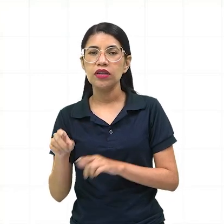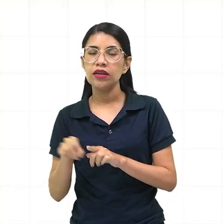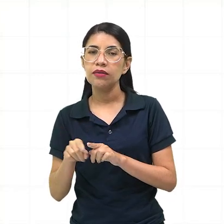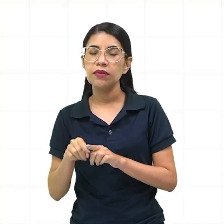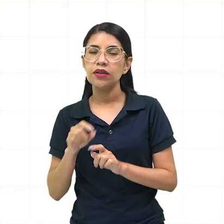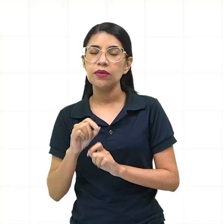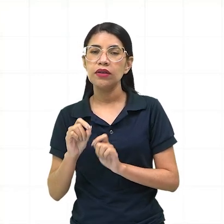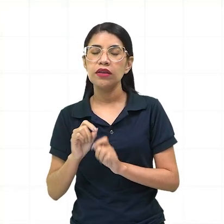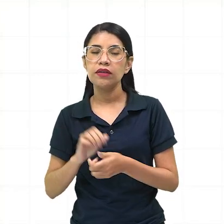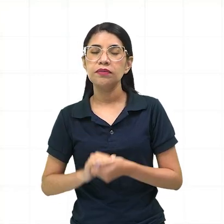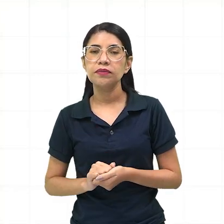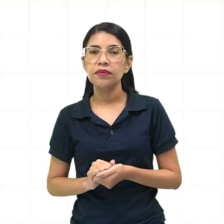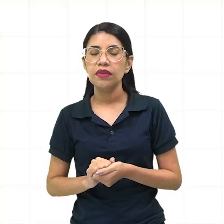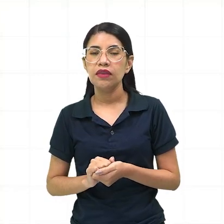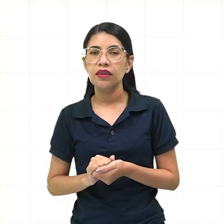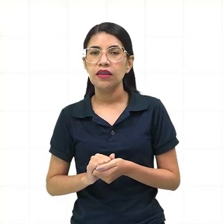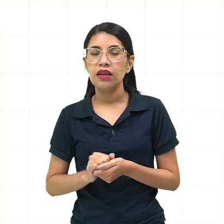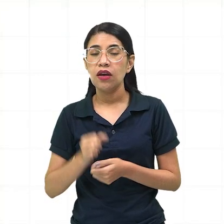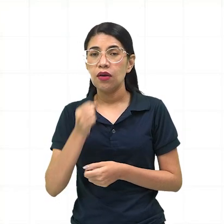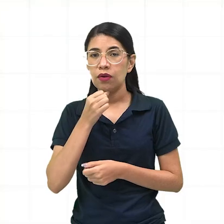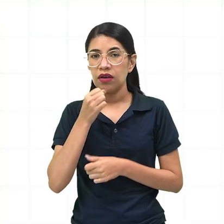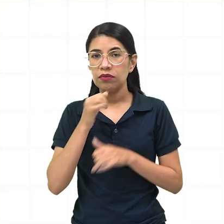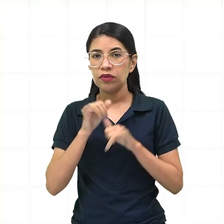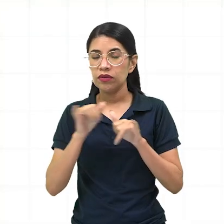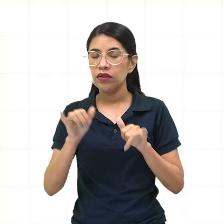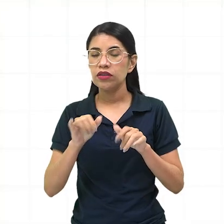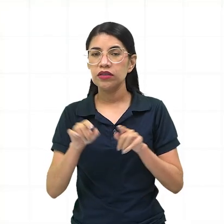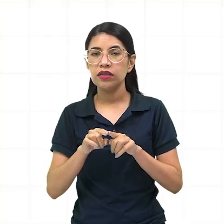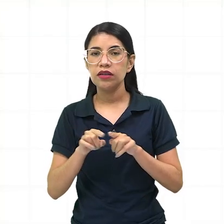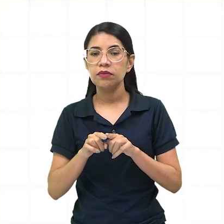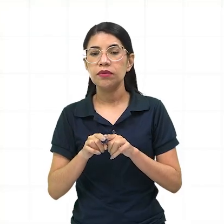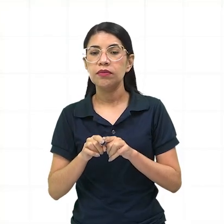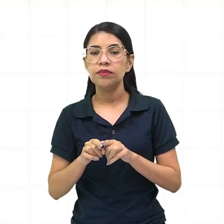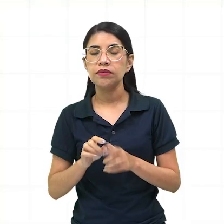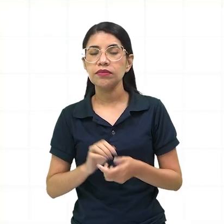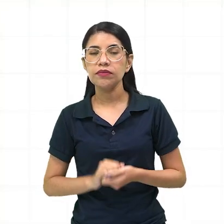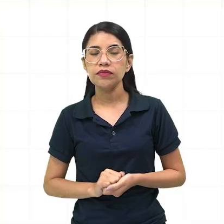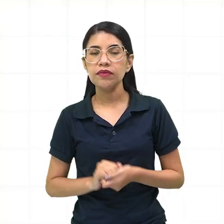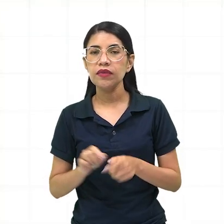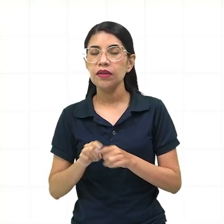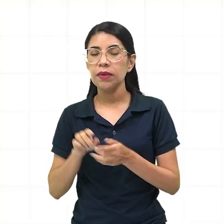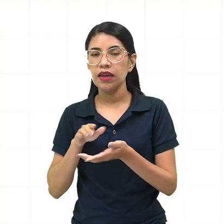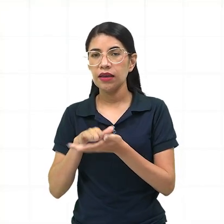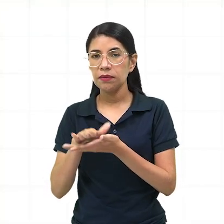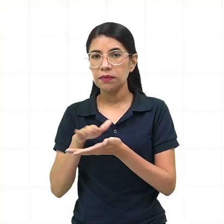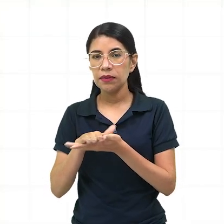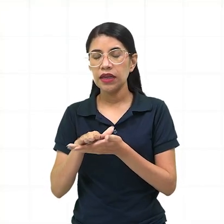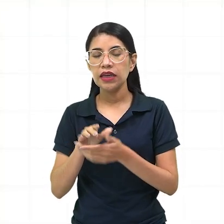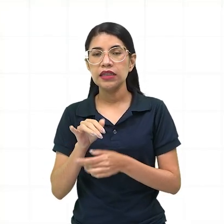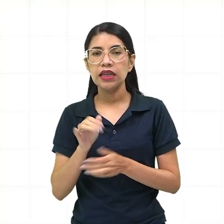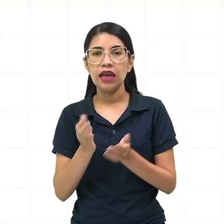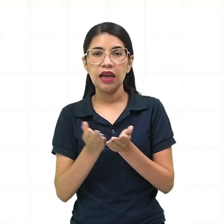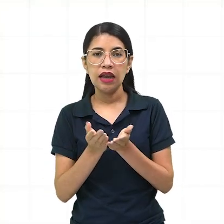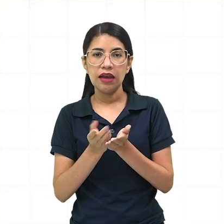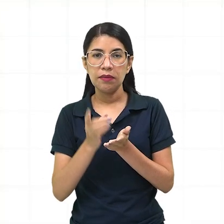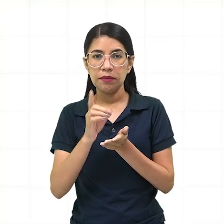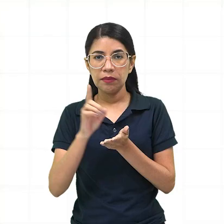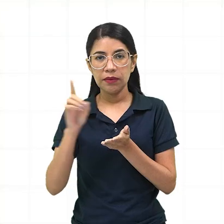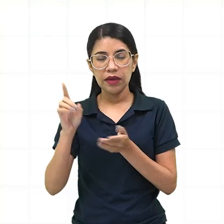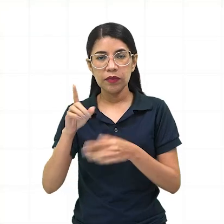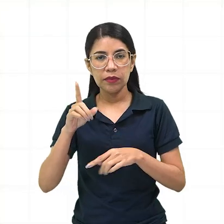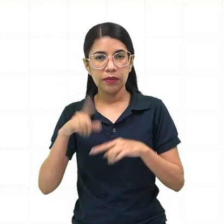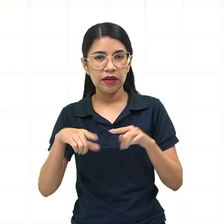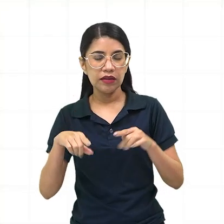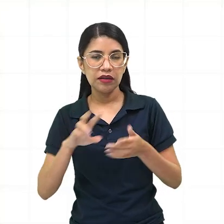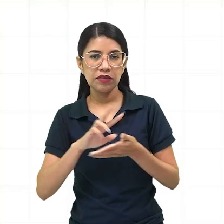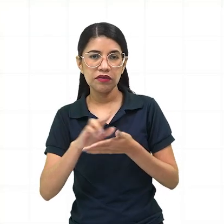né? A partir da invenção de Gutenberg, né? Que a Bíblia e outros materiais